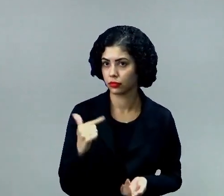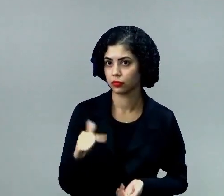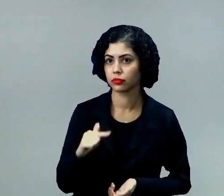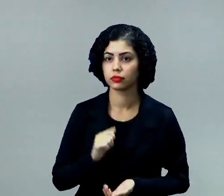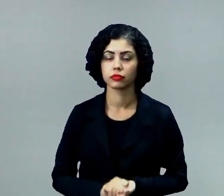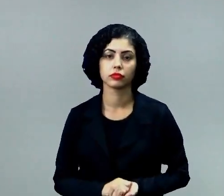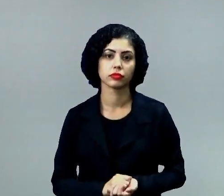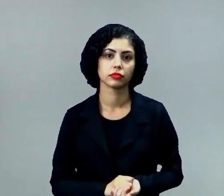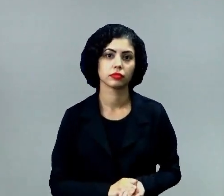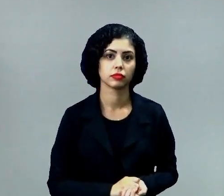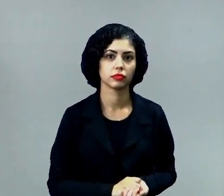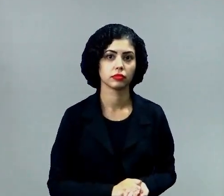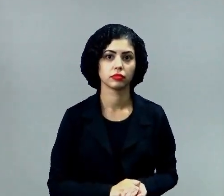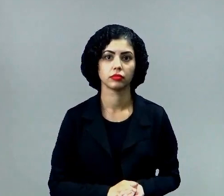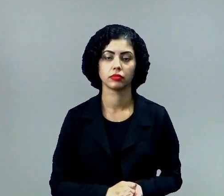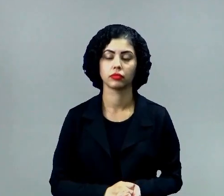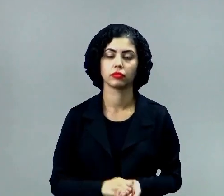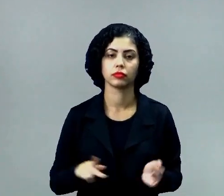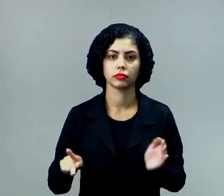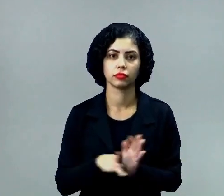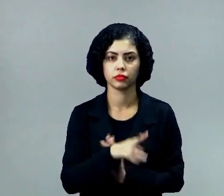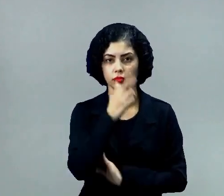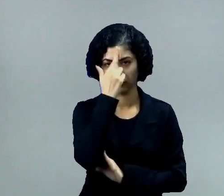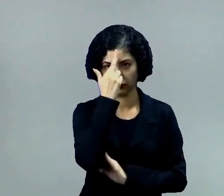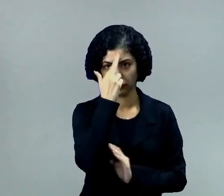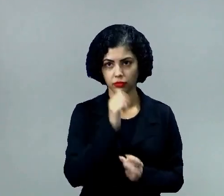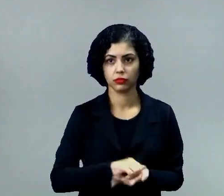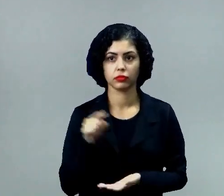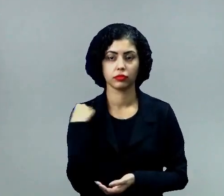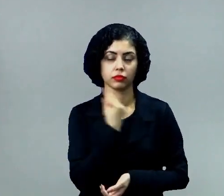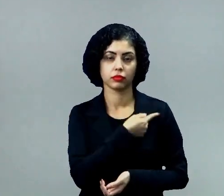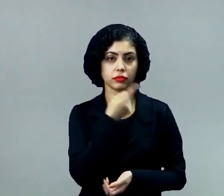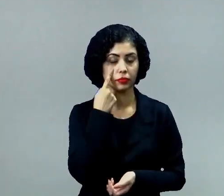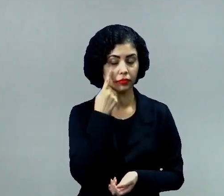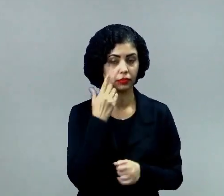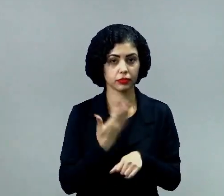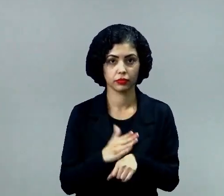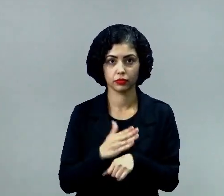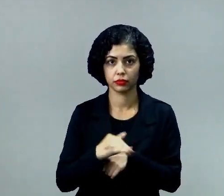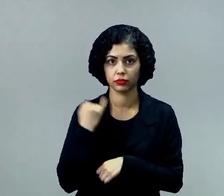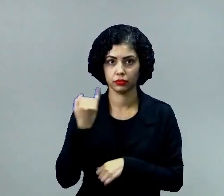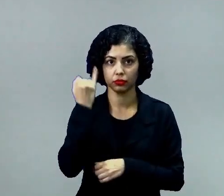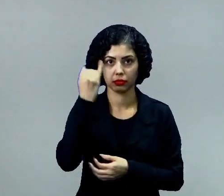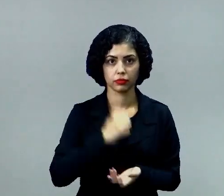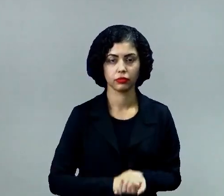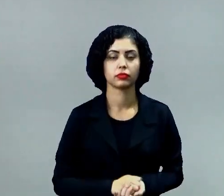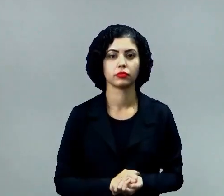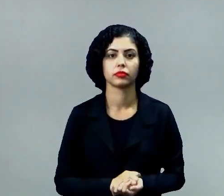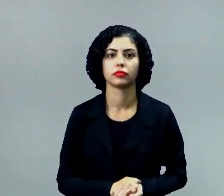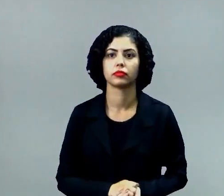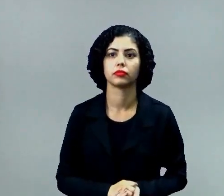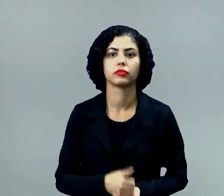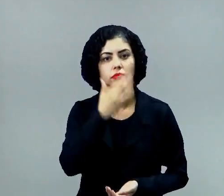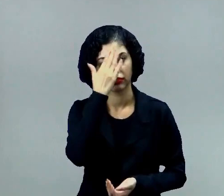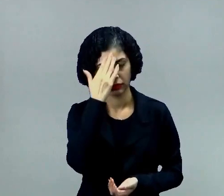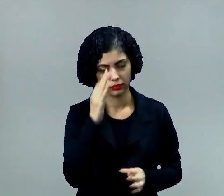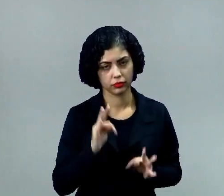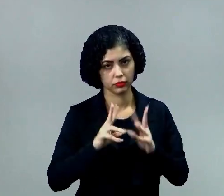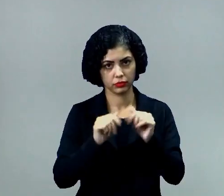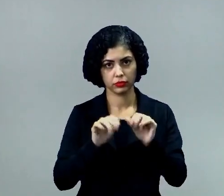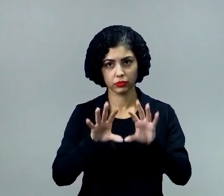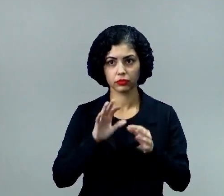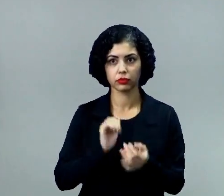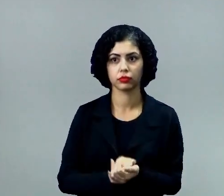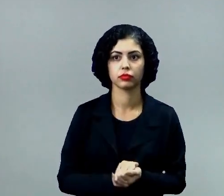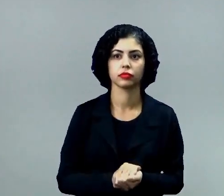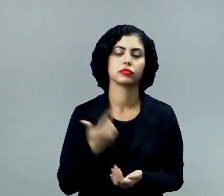tenha ele nitidamente comum aos nossos olhos, é uma prática fundamental de grande importância. Compreendido tudo isso,